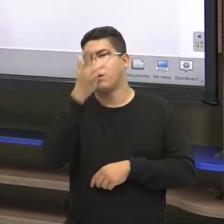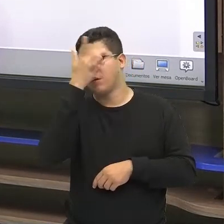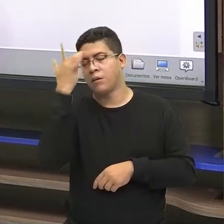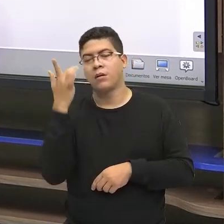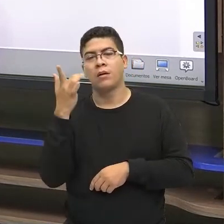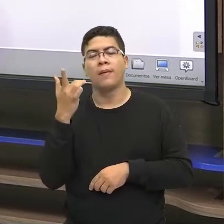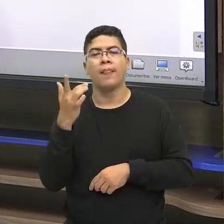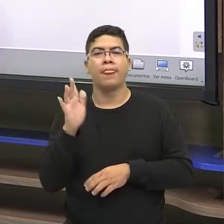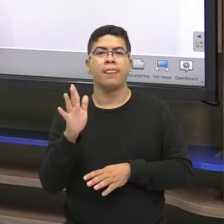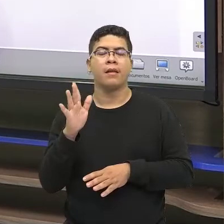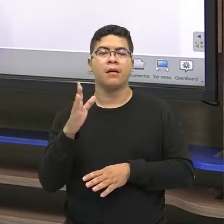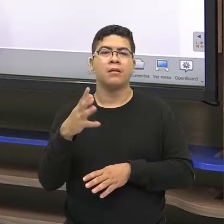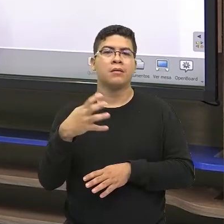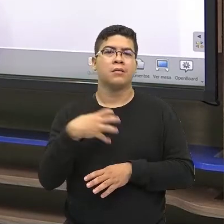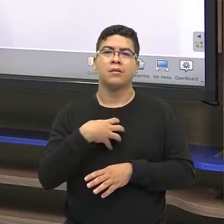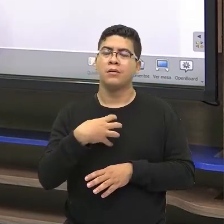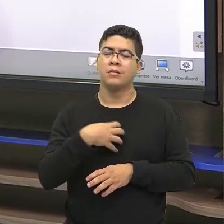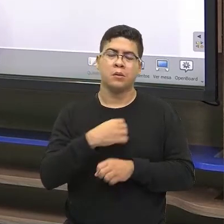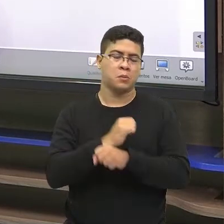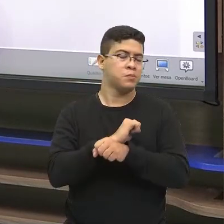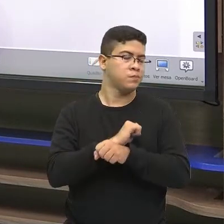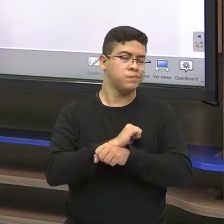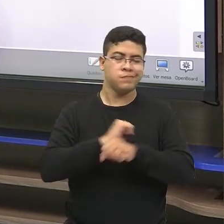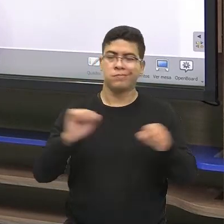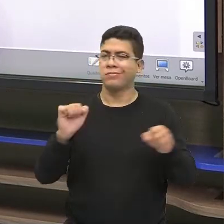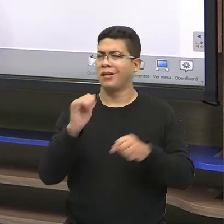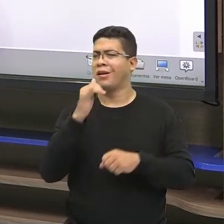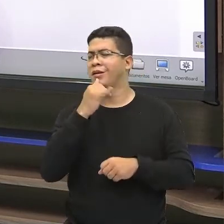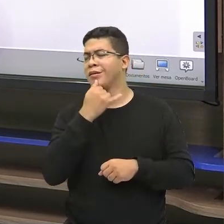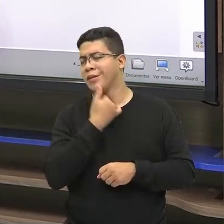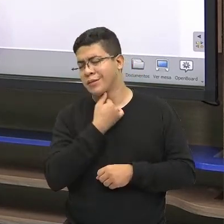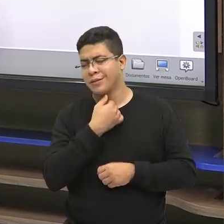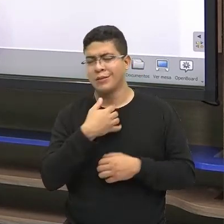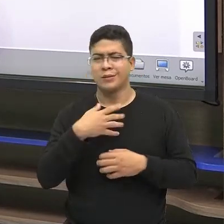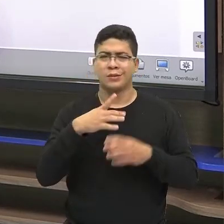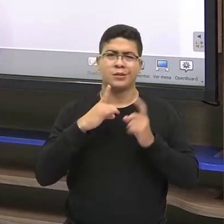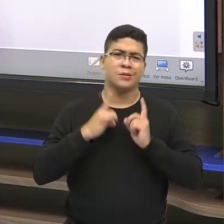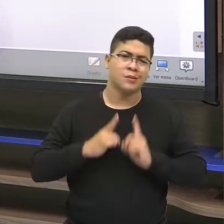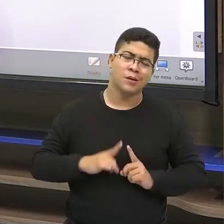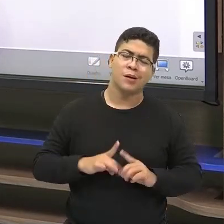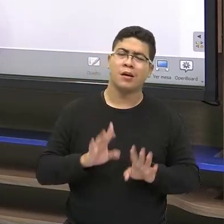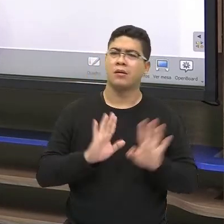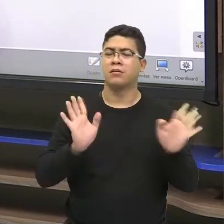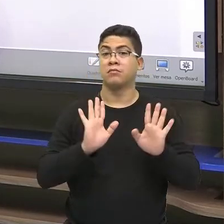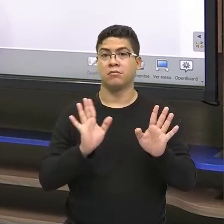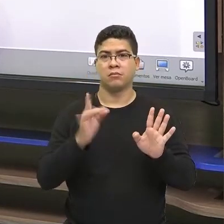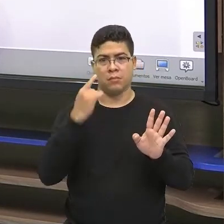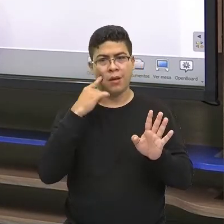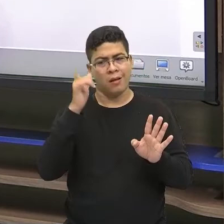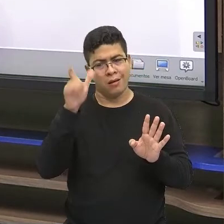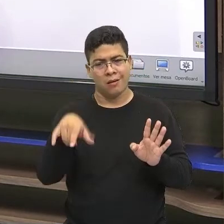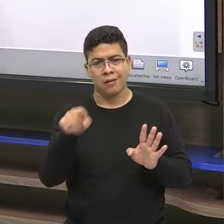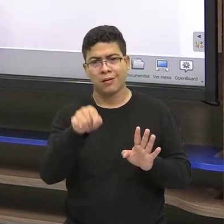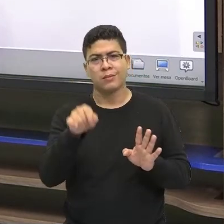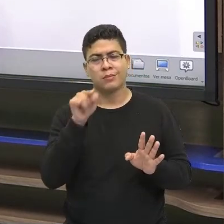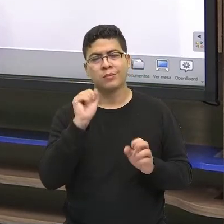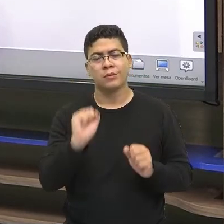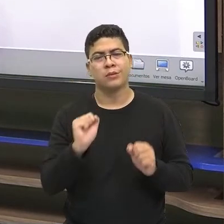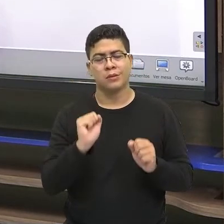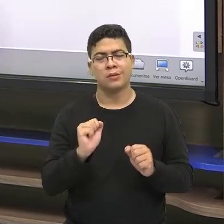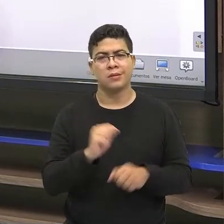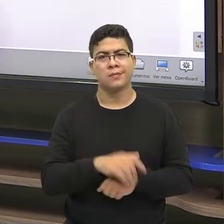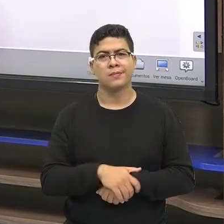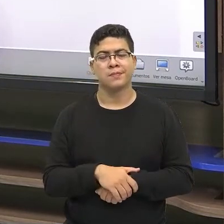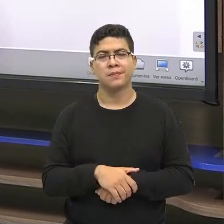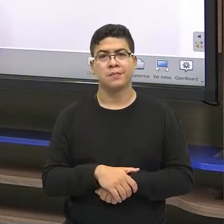dizem que não suportam chuva, né, que ficam triste, depressivo, e poderia ser o caso dele, né? Eu,